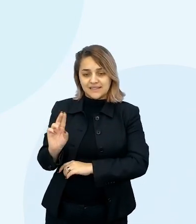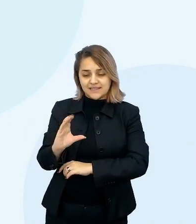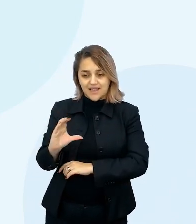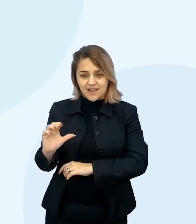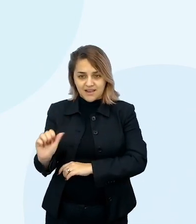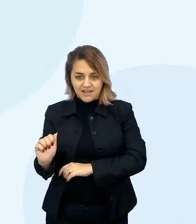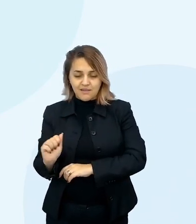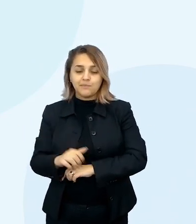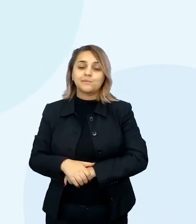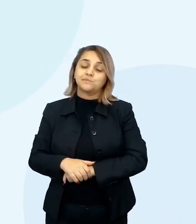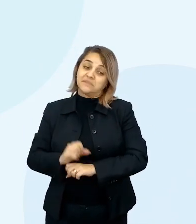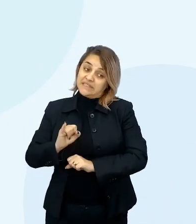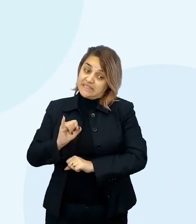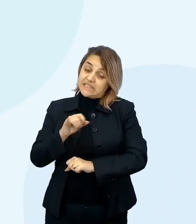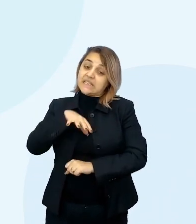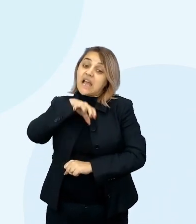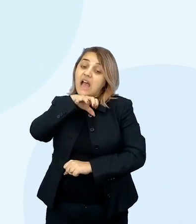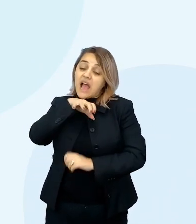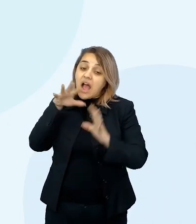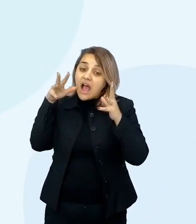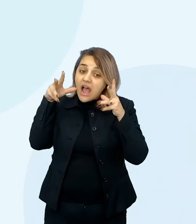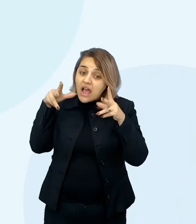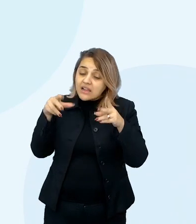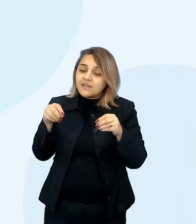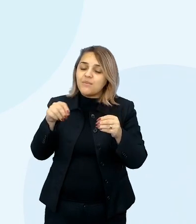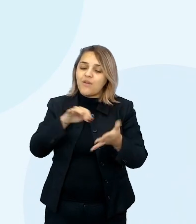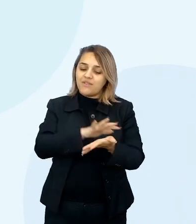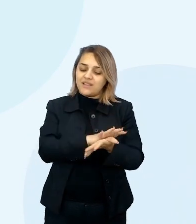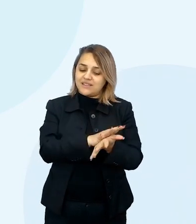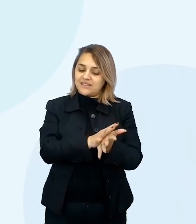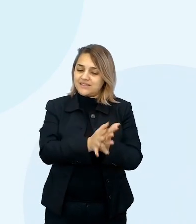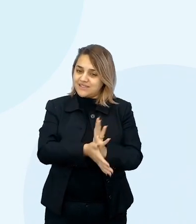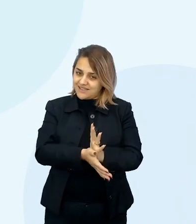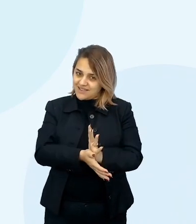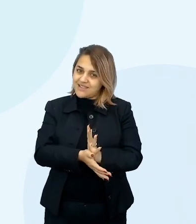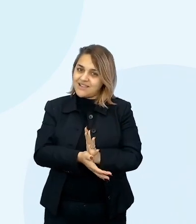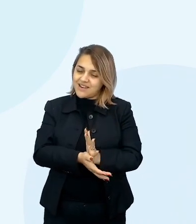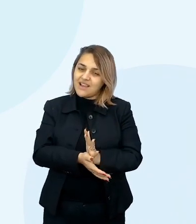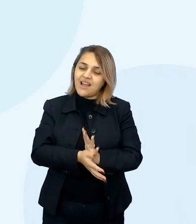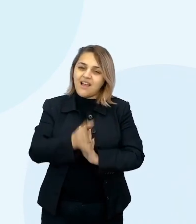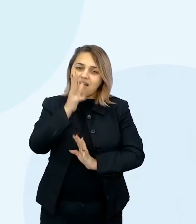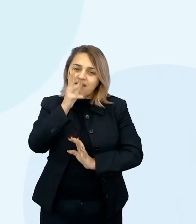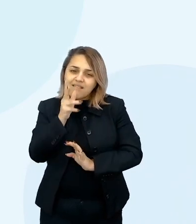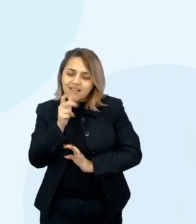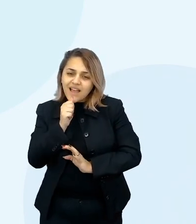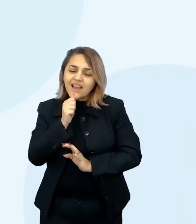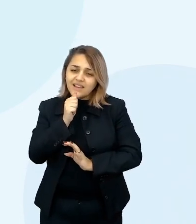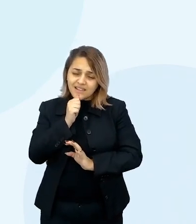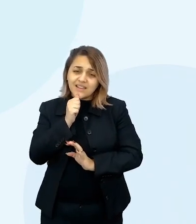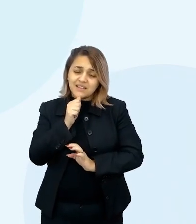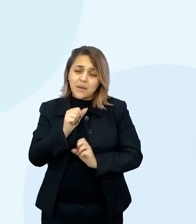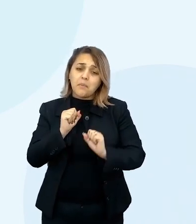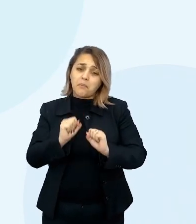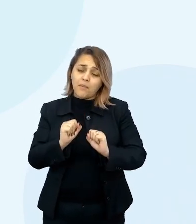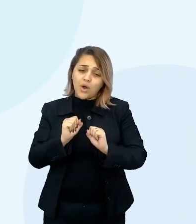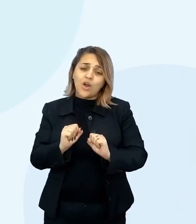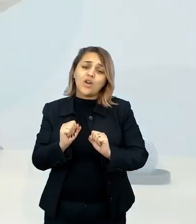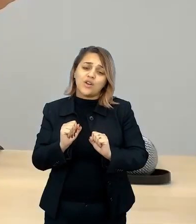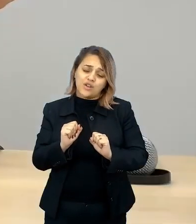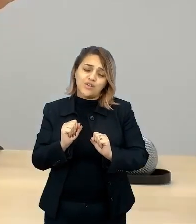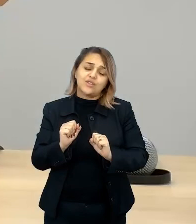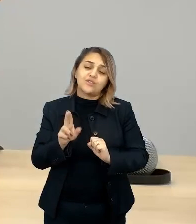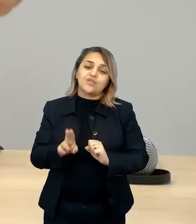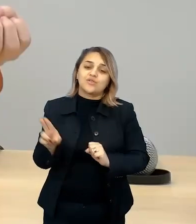sua horta, né? Galinhas são maravilhosas, né? Para você utilizar ali a cama. O que é a cama, né? De